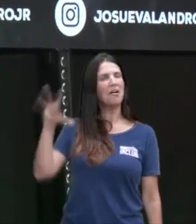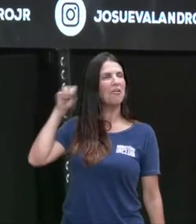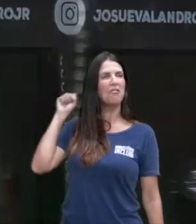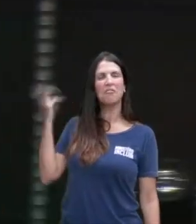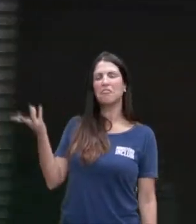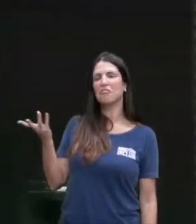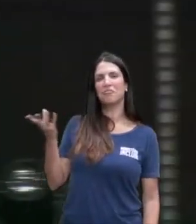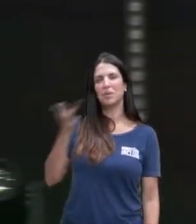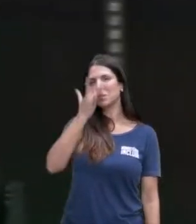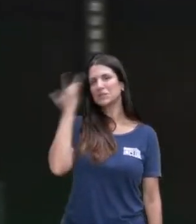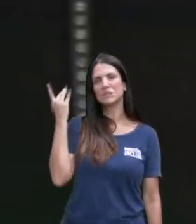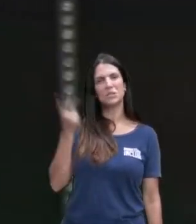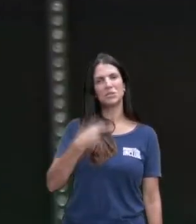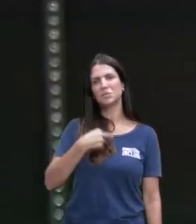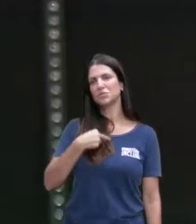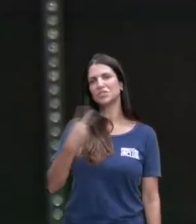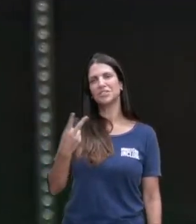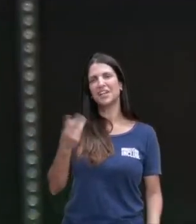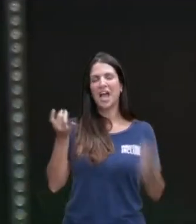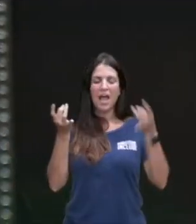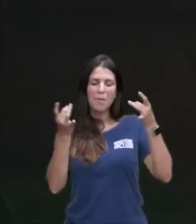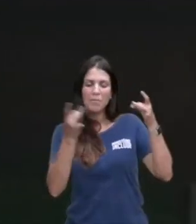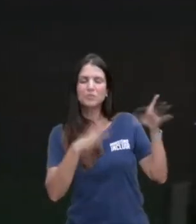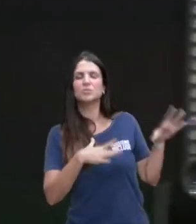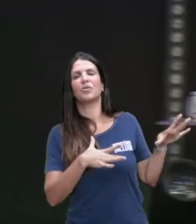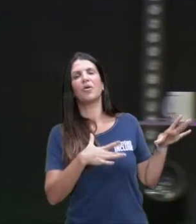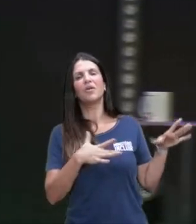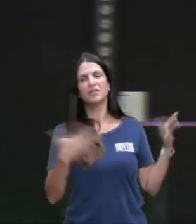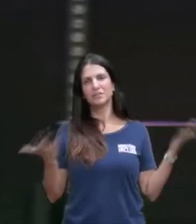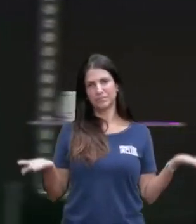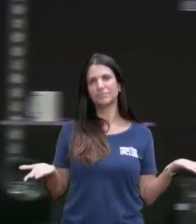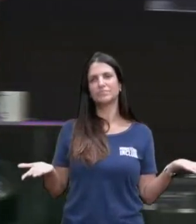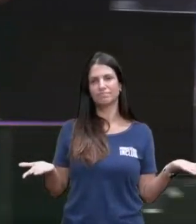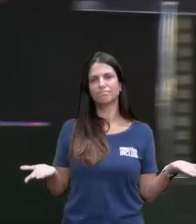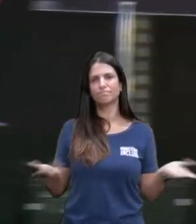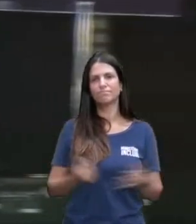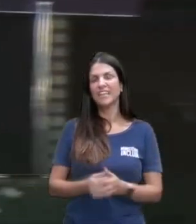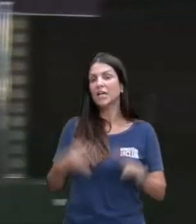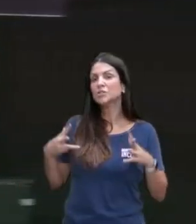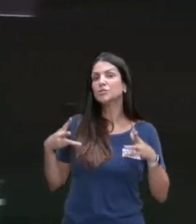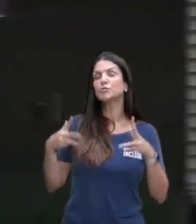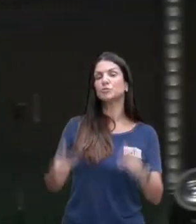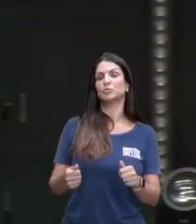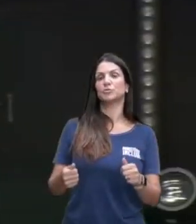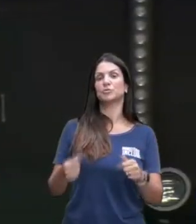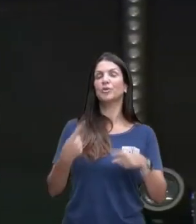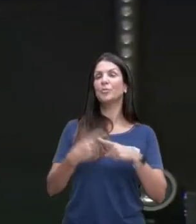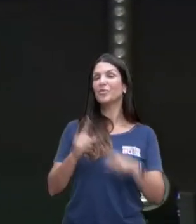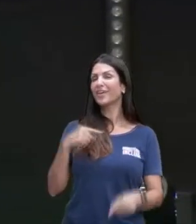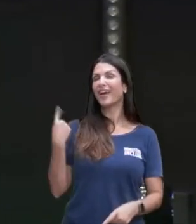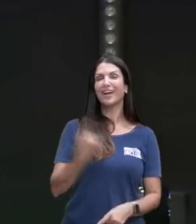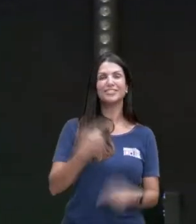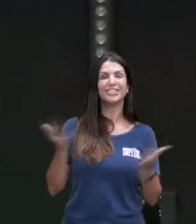a gente abandona que não devia abandonar tudo porque a gente O que é suprir uma